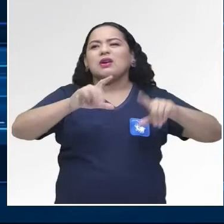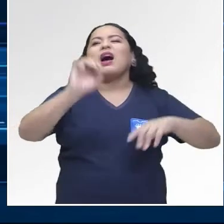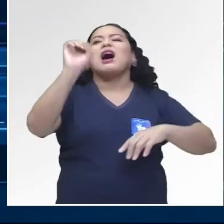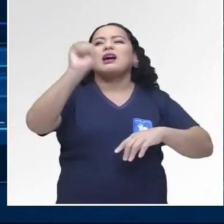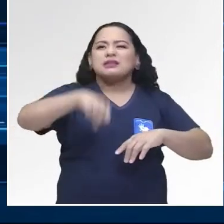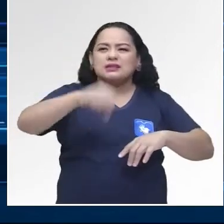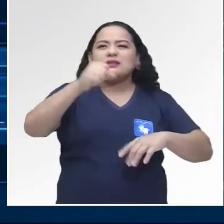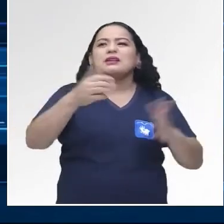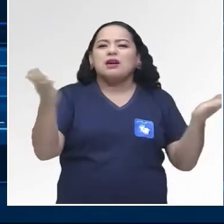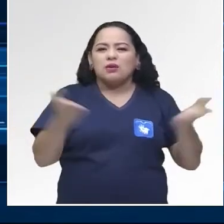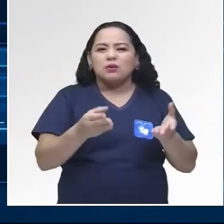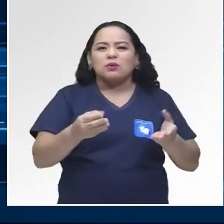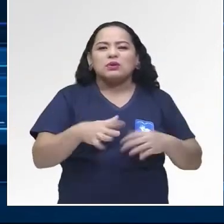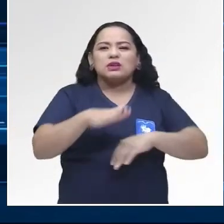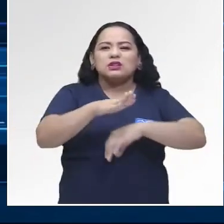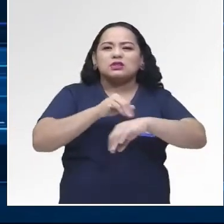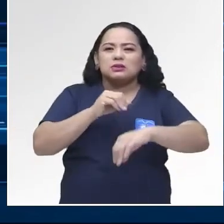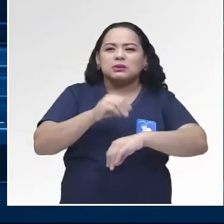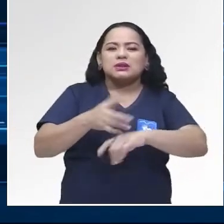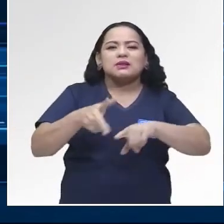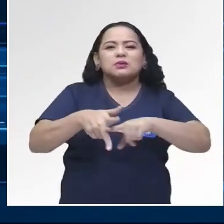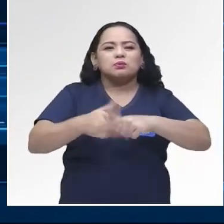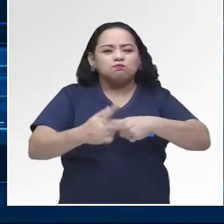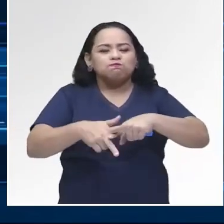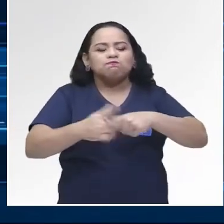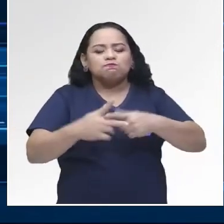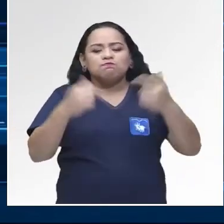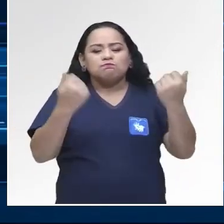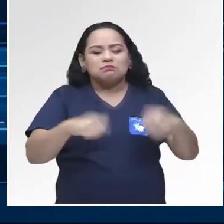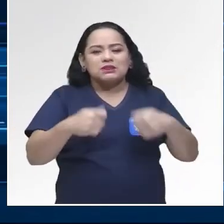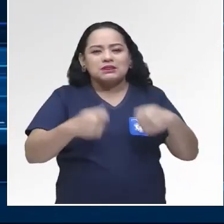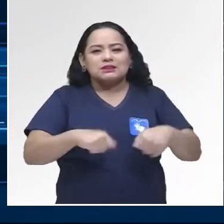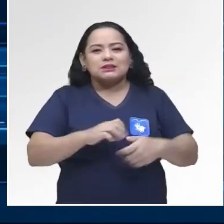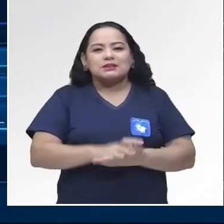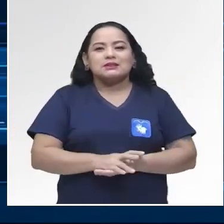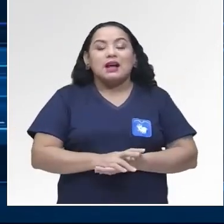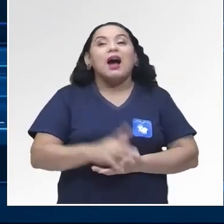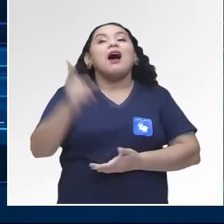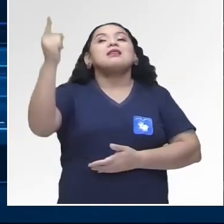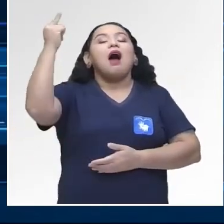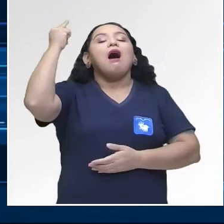consertar. Queimou alguma peça, né? Aí é